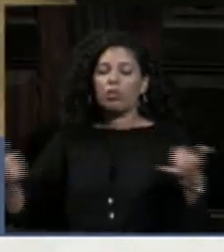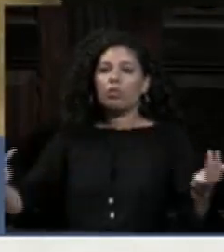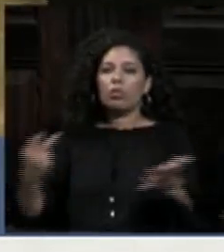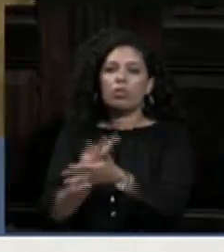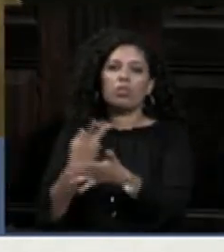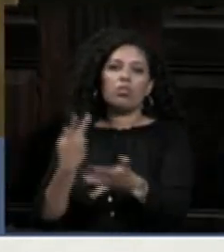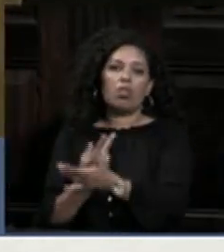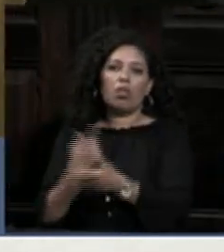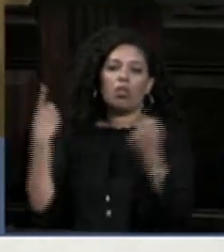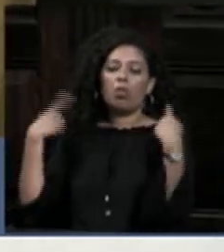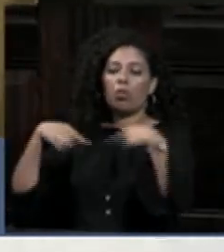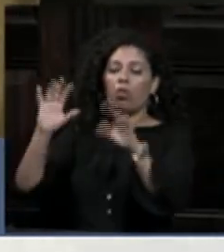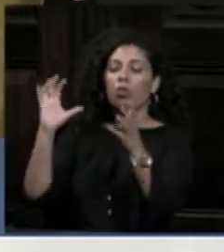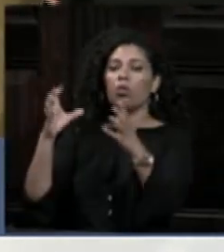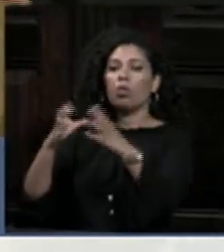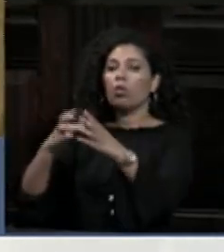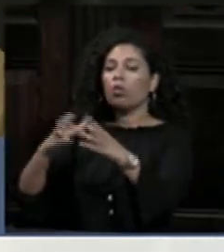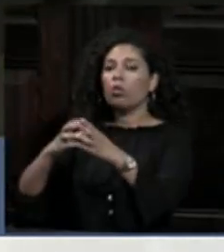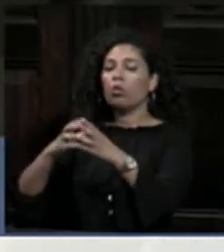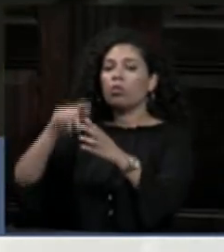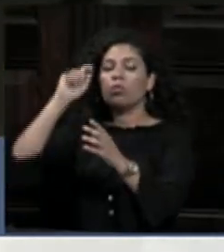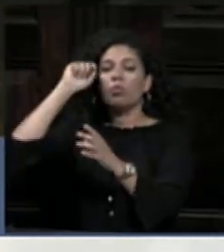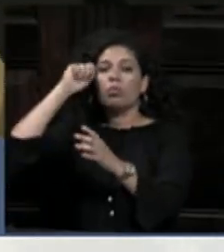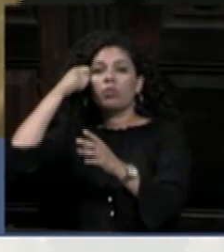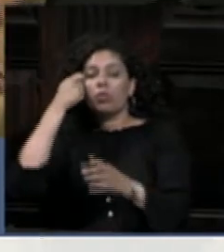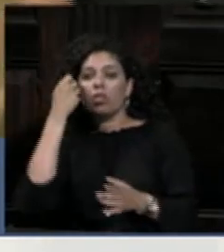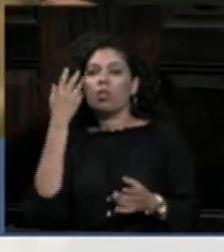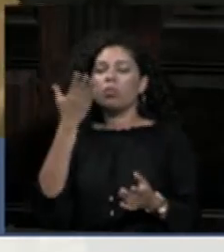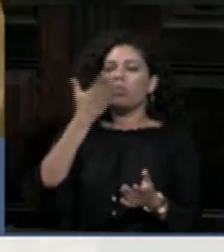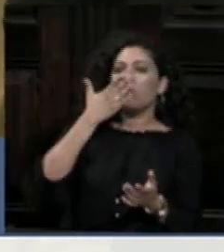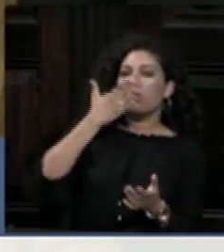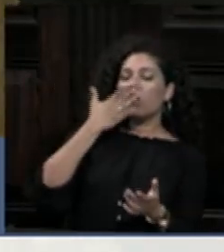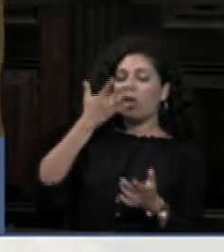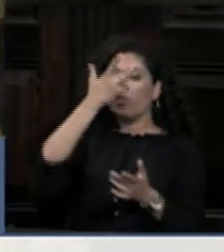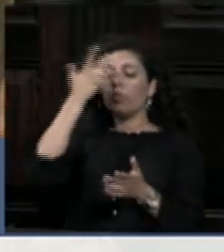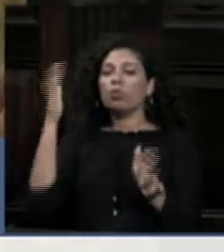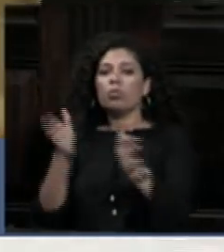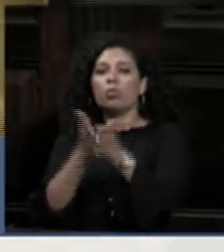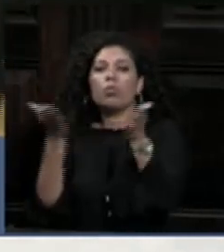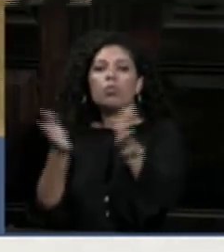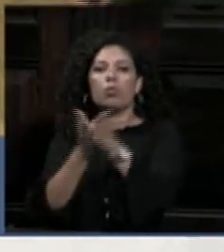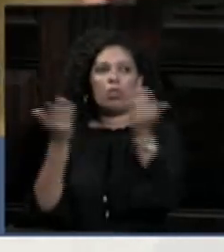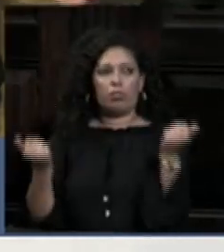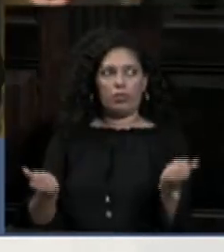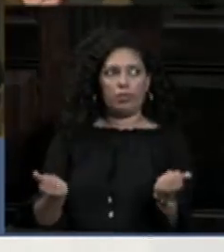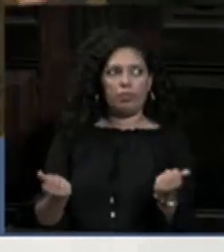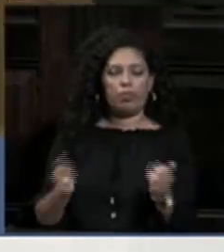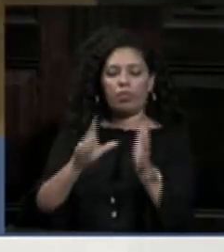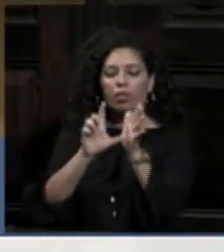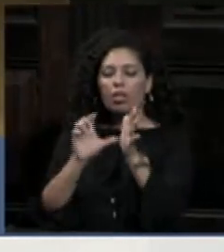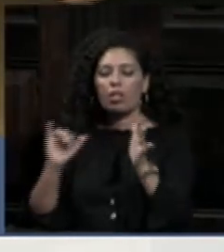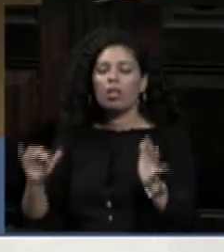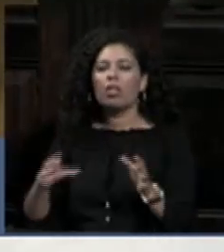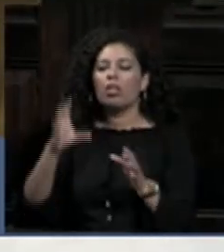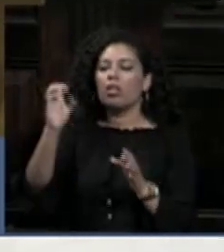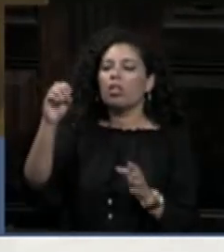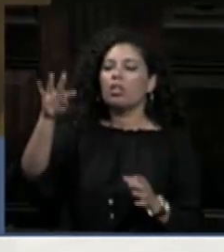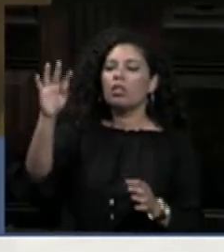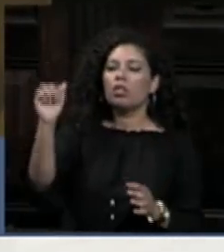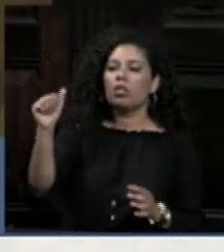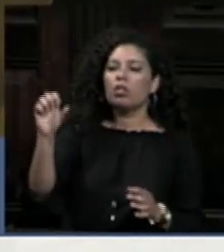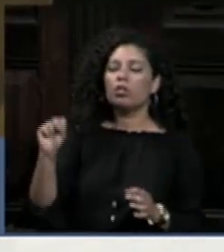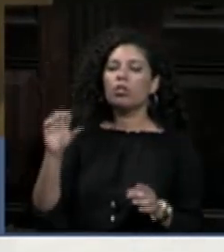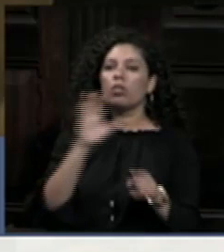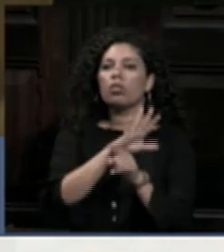negros aos indígenas e aos mais pobres a lei de cotas permite